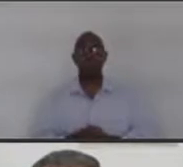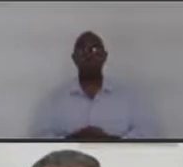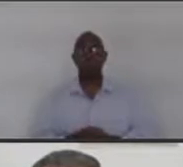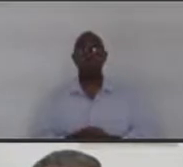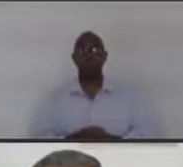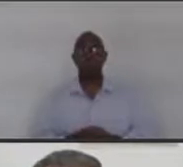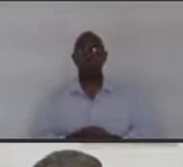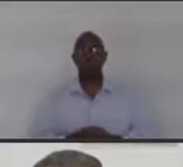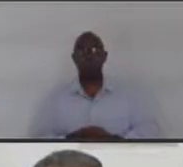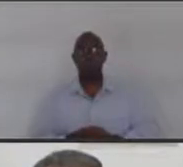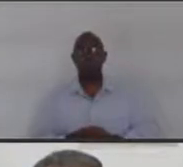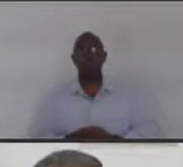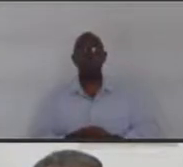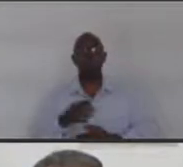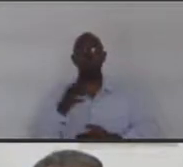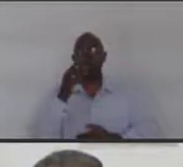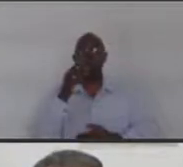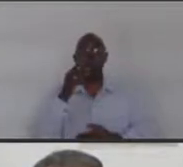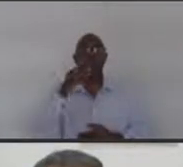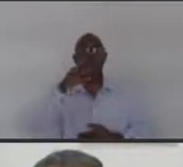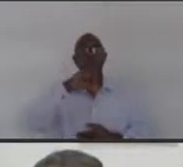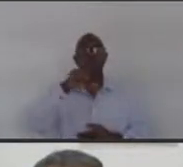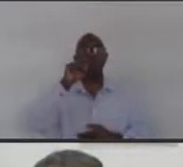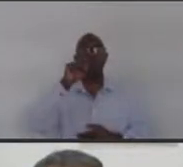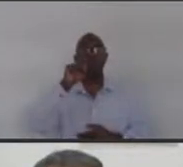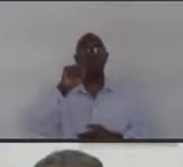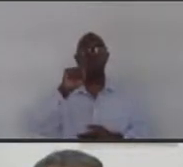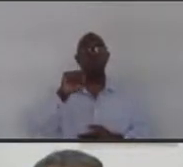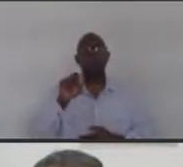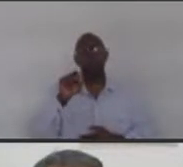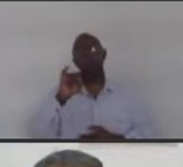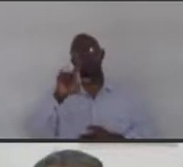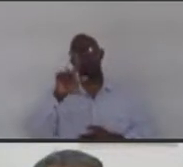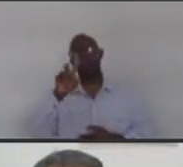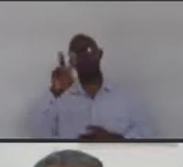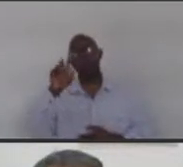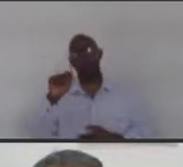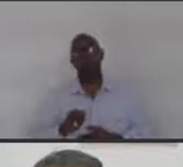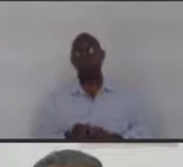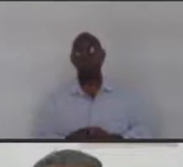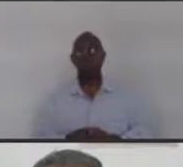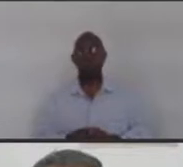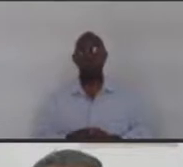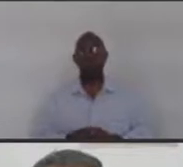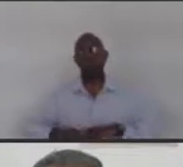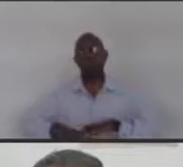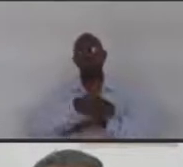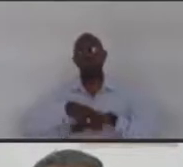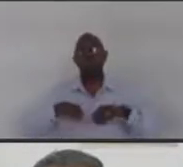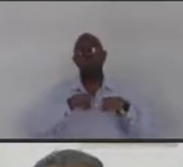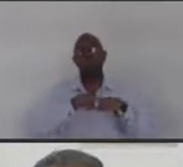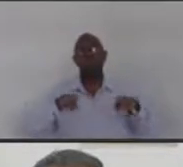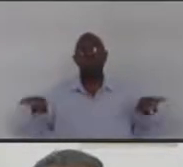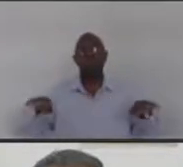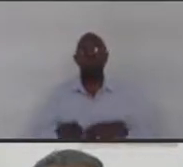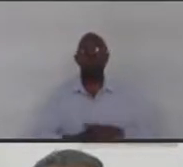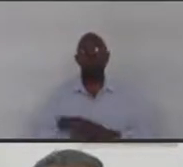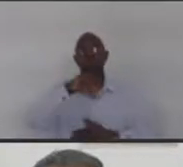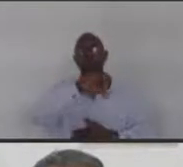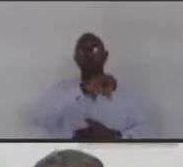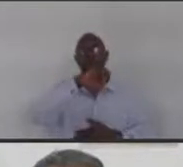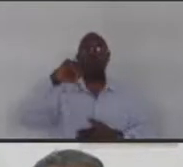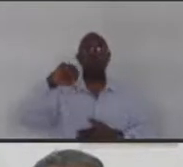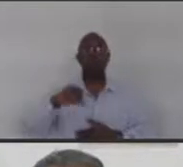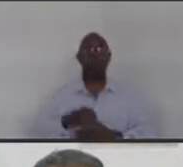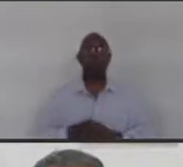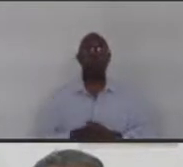Lombada, indicação 3.998... ...vereador Hélio Silva, asfaltamento, indicação 3.999... ...vereador